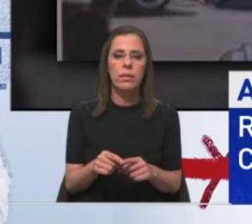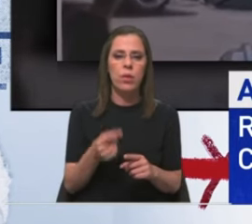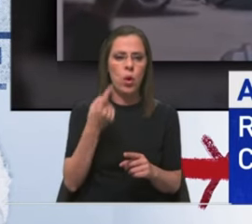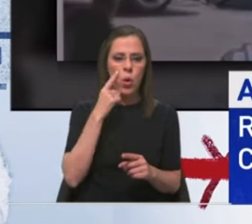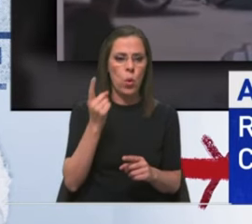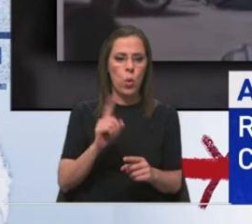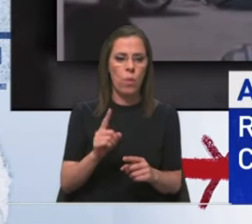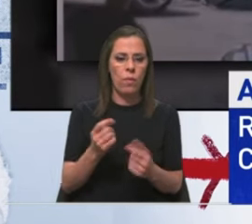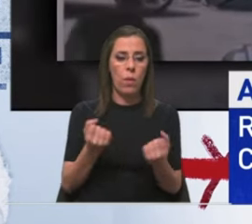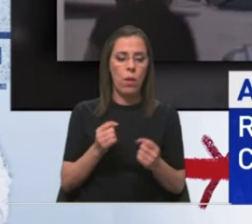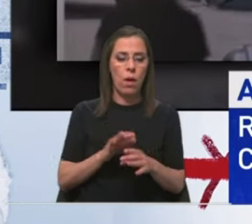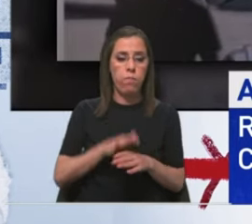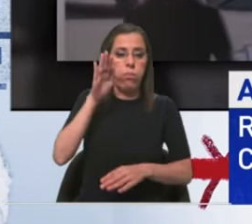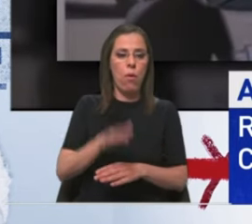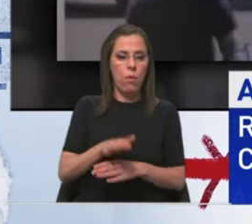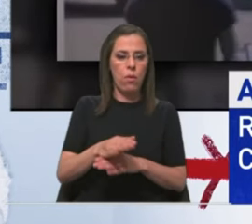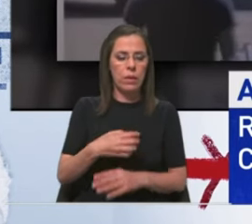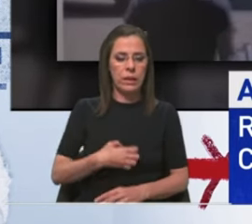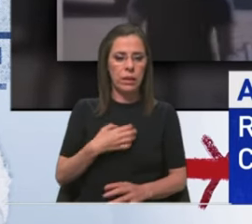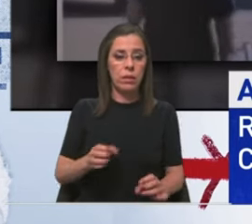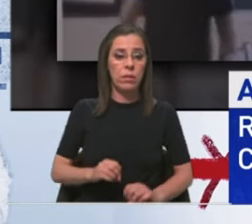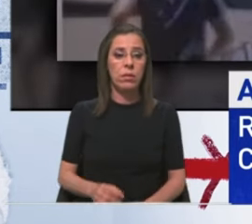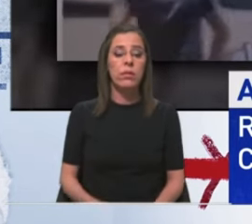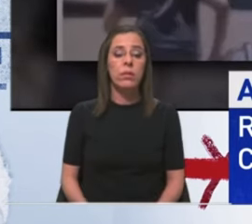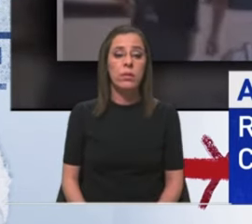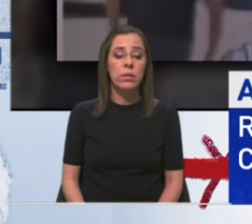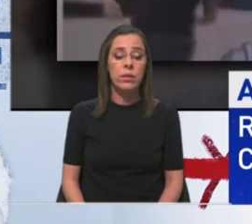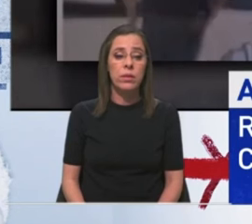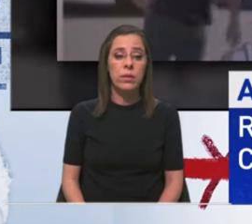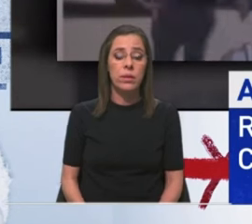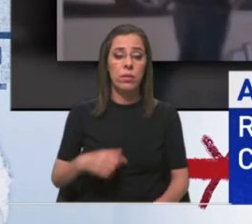não nota que o carro dá um grande solavanco? Sim,